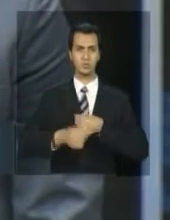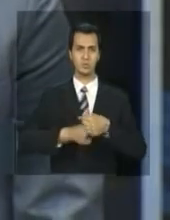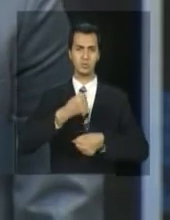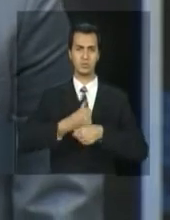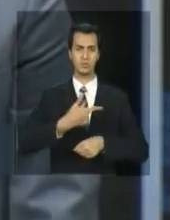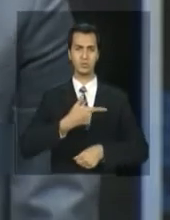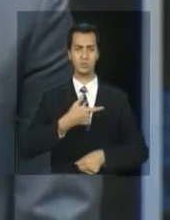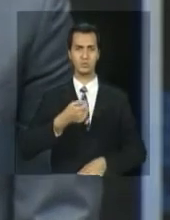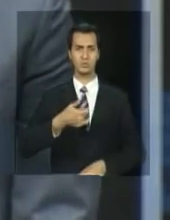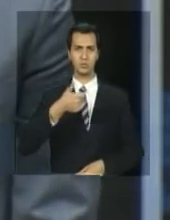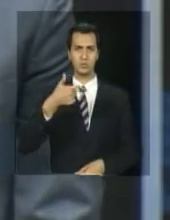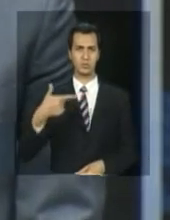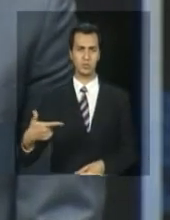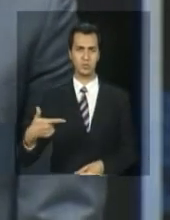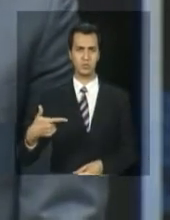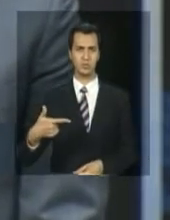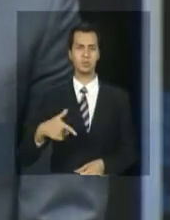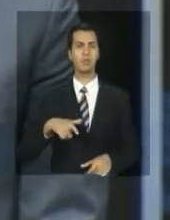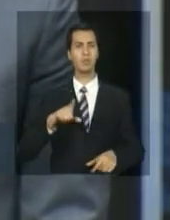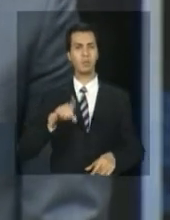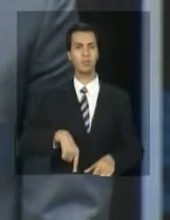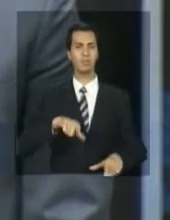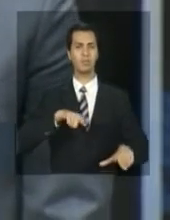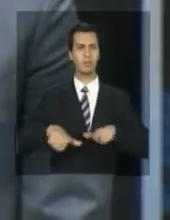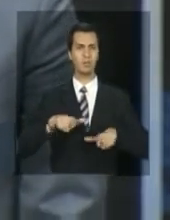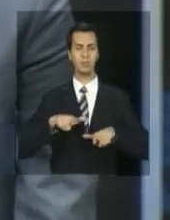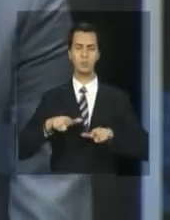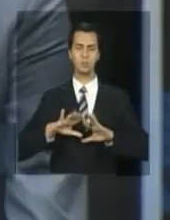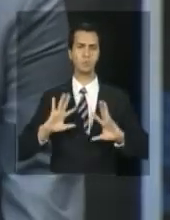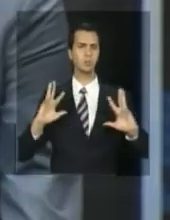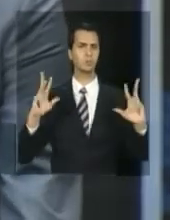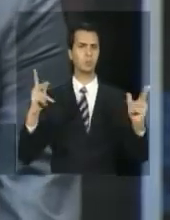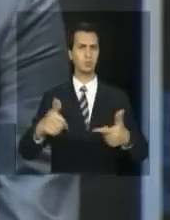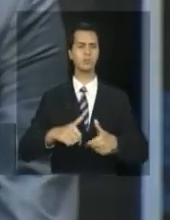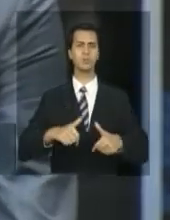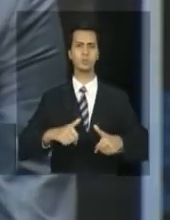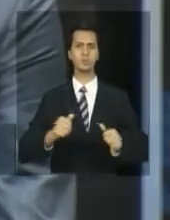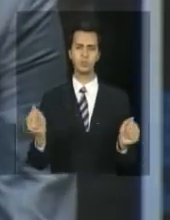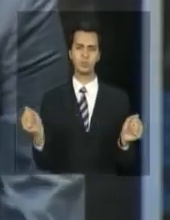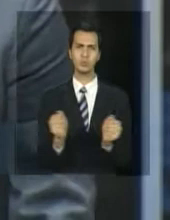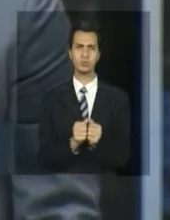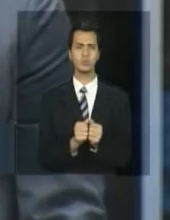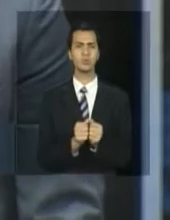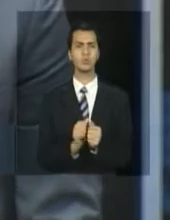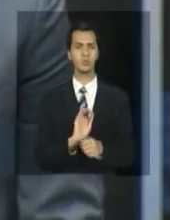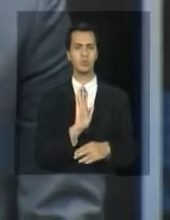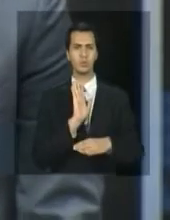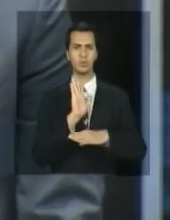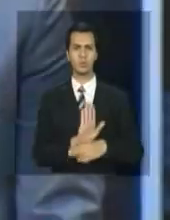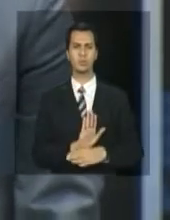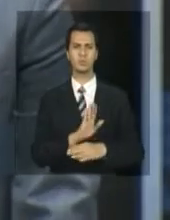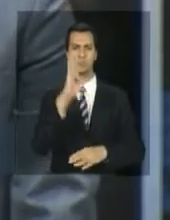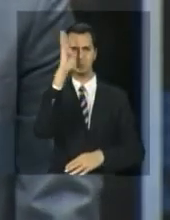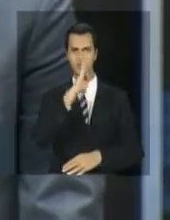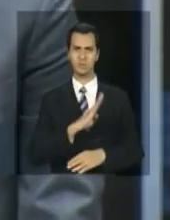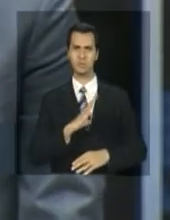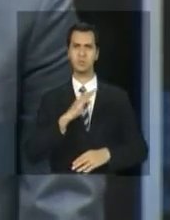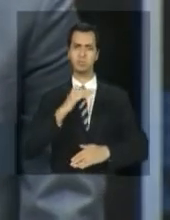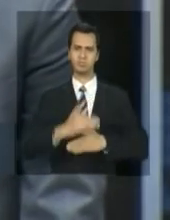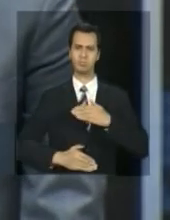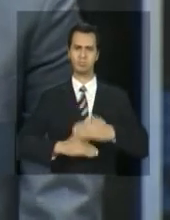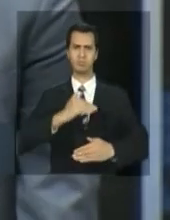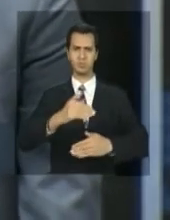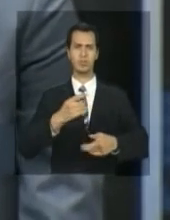2012 à grande empreitada coletiva de construir um Brasil com uma economia